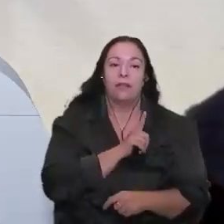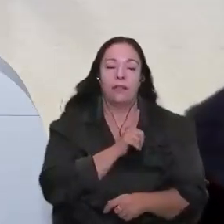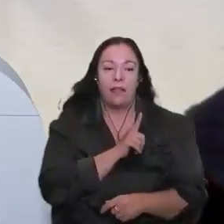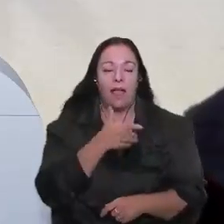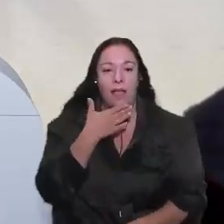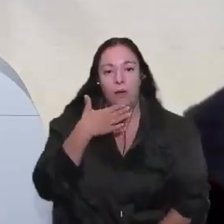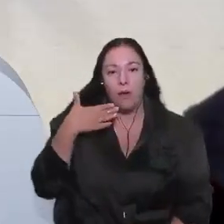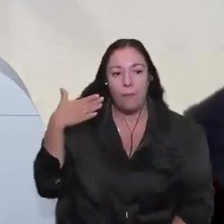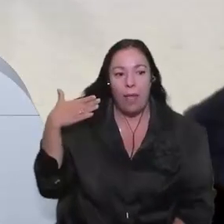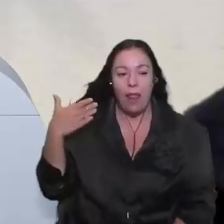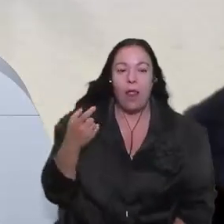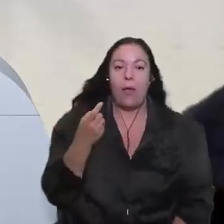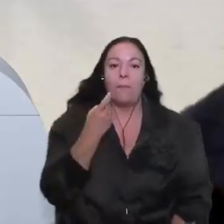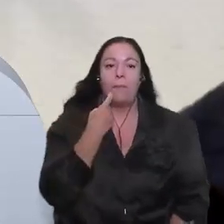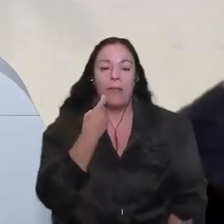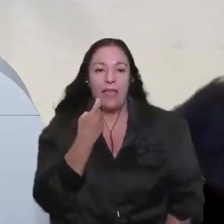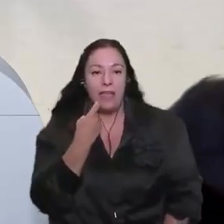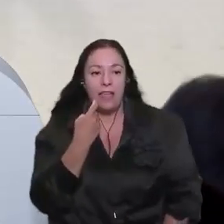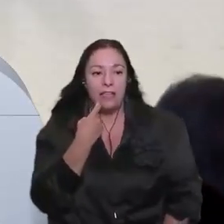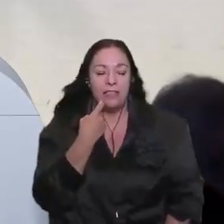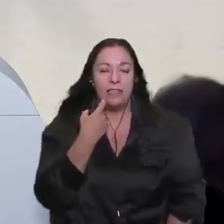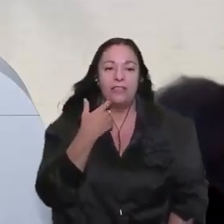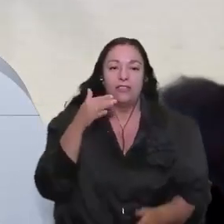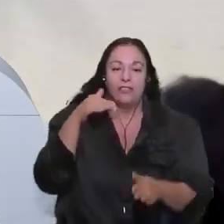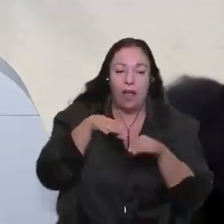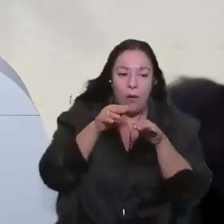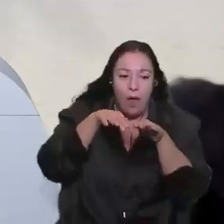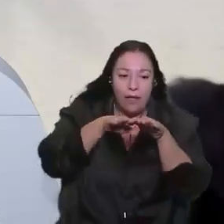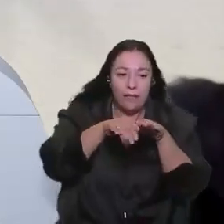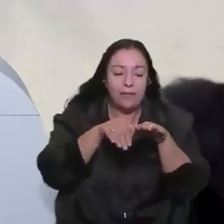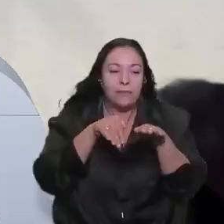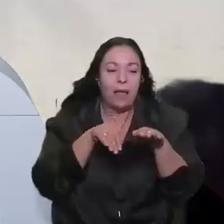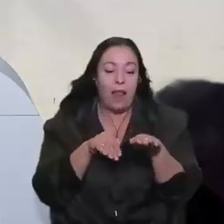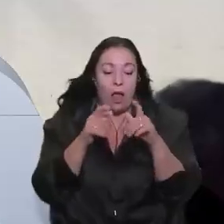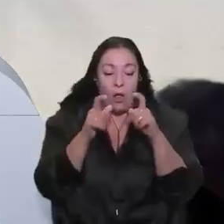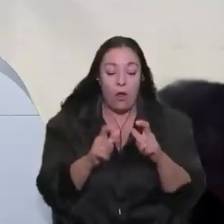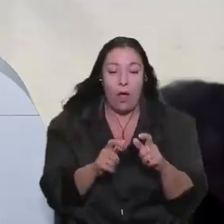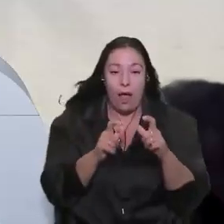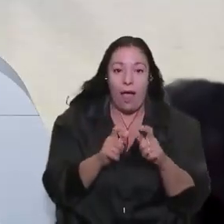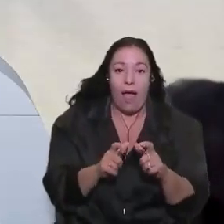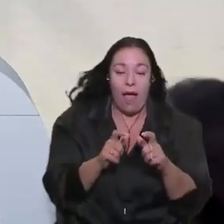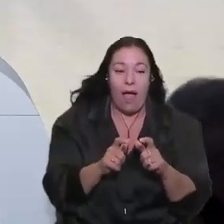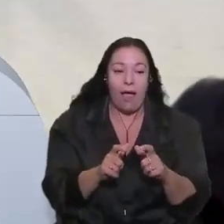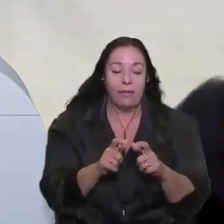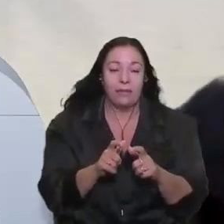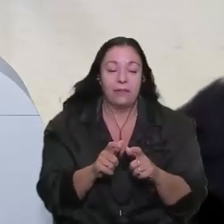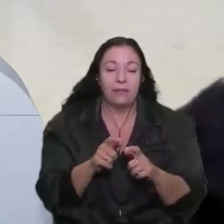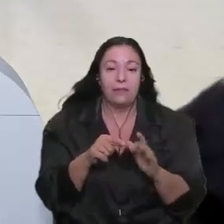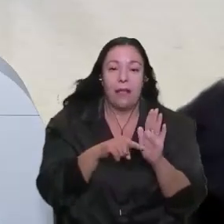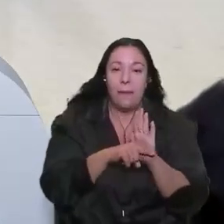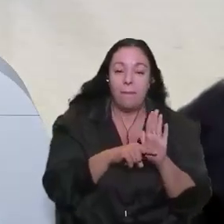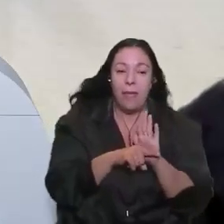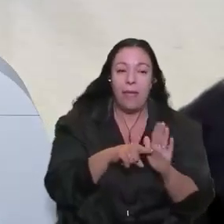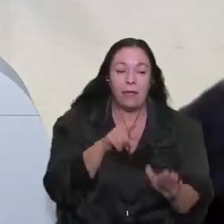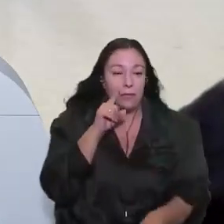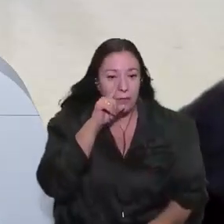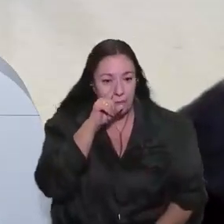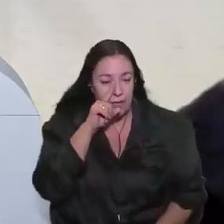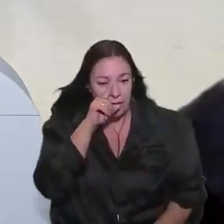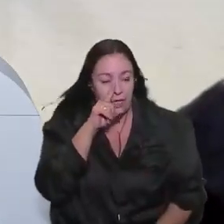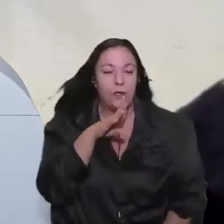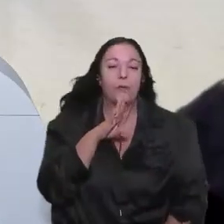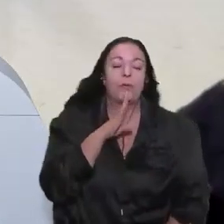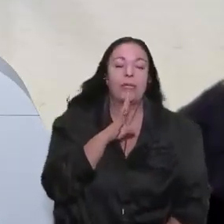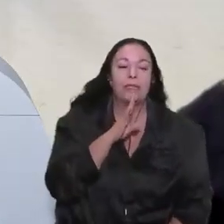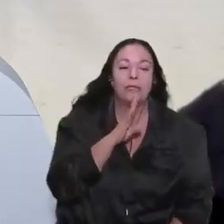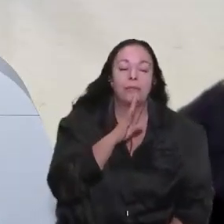salmão, quais são as correntes marítimas em que elas têm que chegar, quais são os lugares que apresentam menos perigos, né? Ou seja, é uma transmissão de